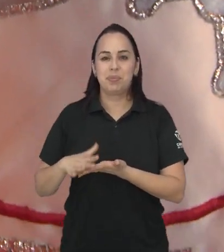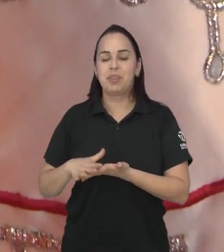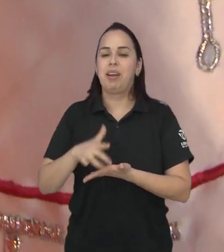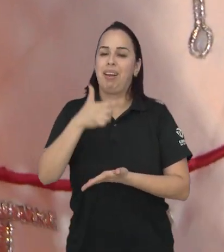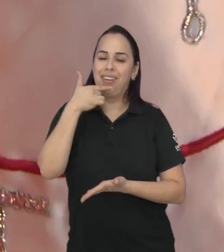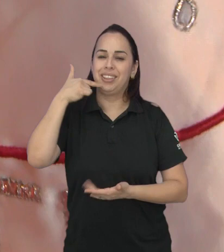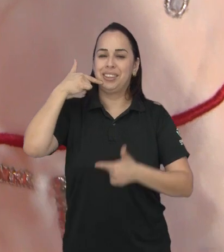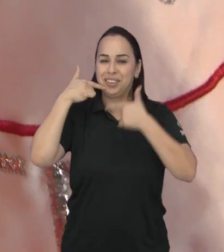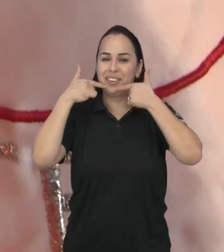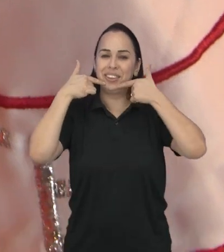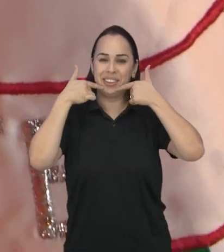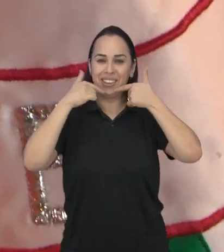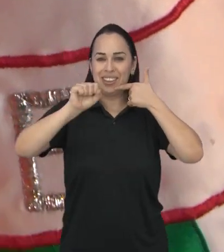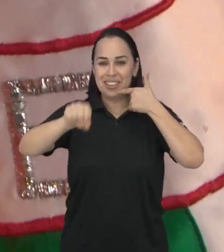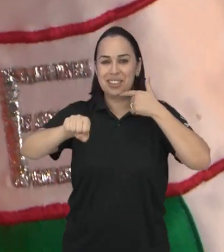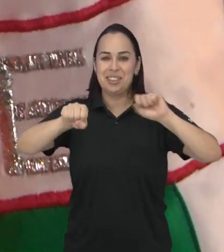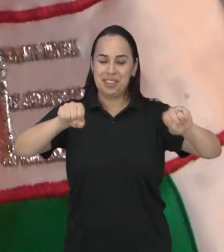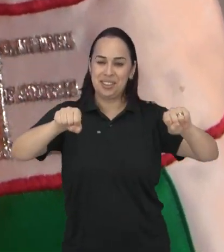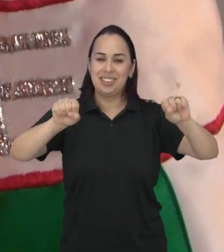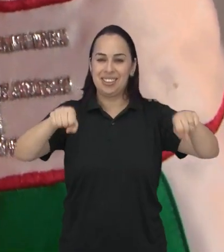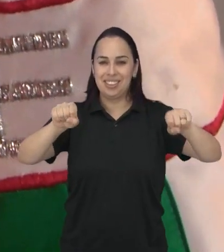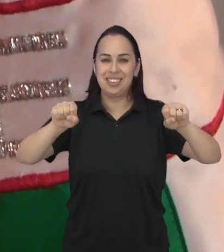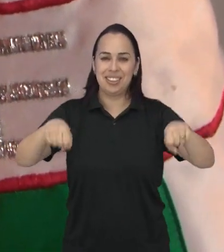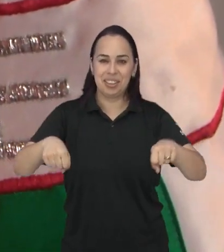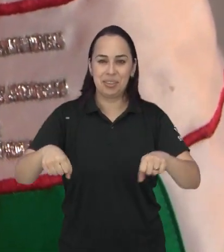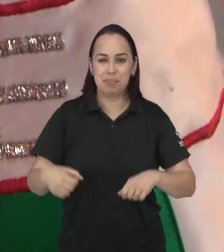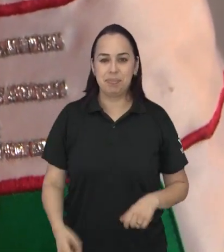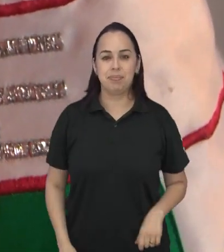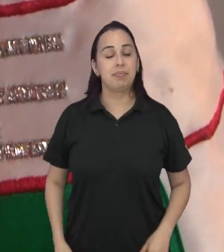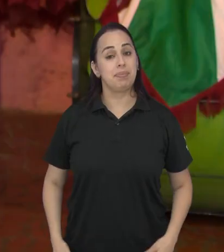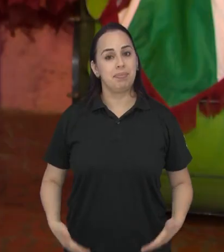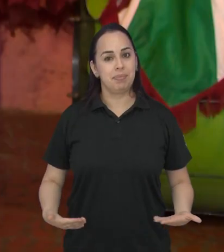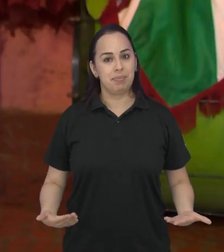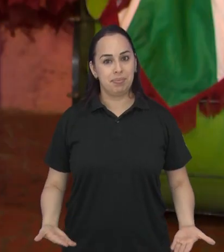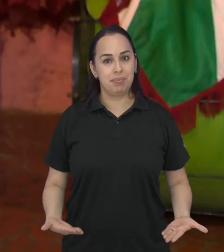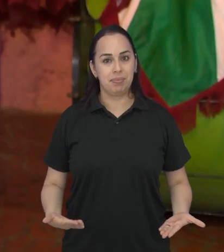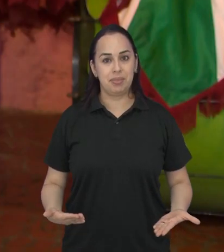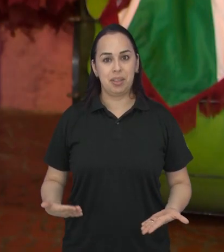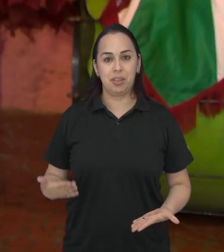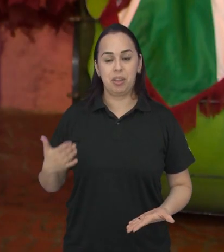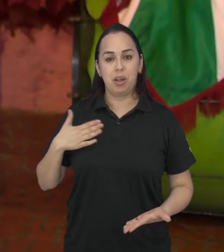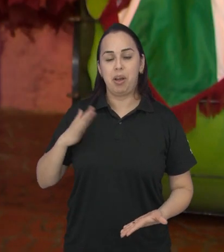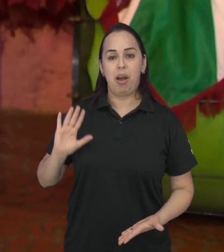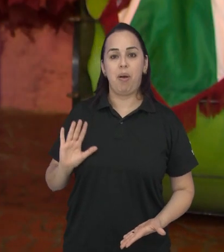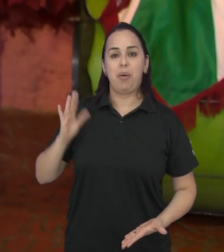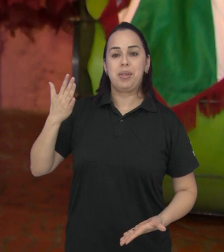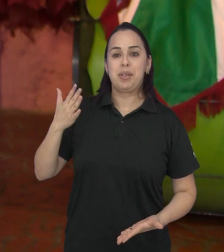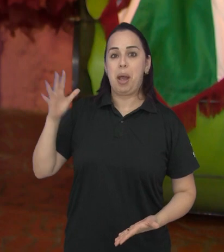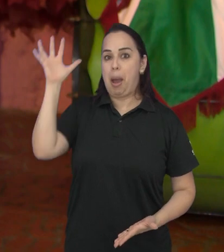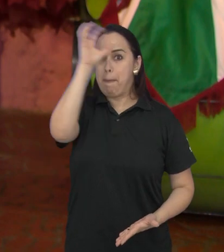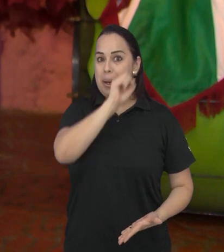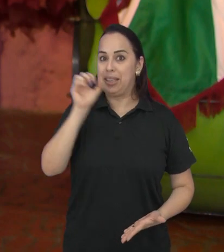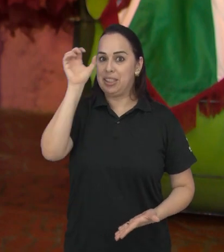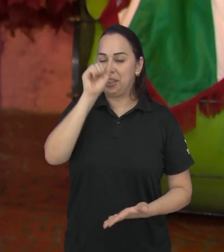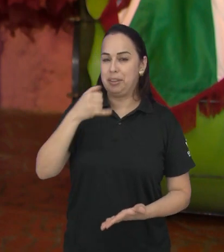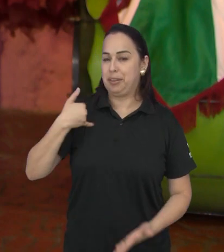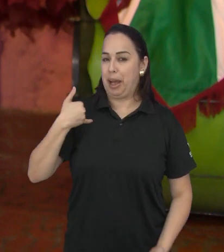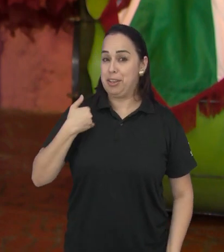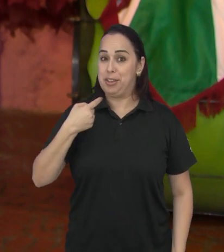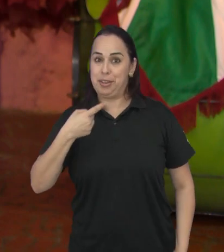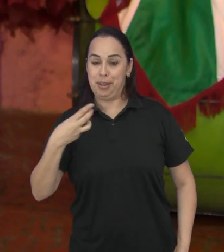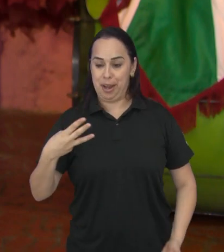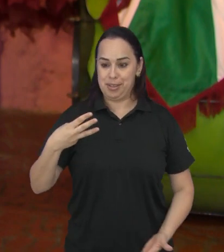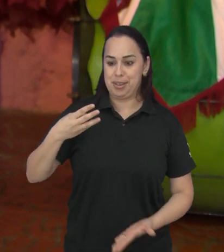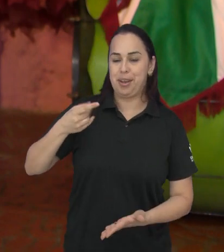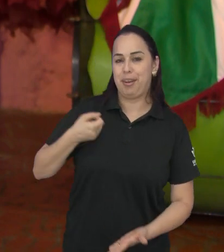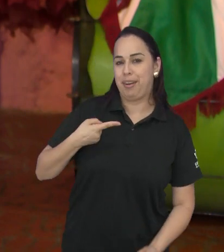tem sim, senhor, sobre vermelho, verde, branco, vira-vira. Então, o senhor não chegou até mim quando eu era bem novo ainda, tinha em torno aí de